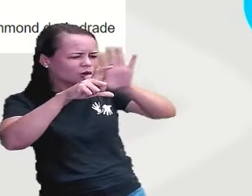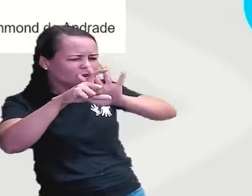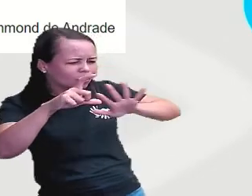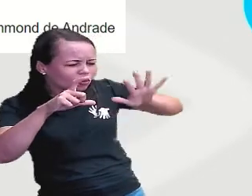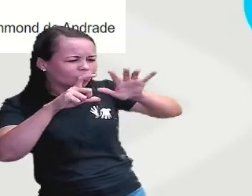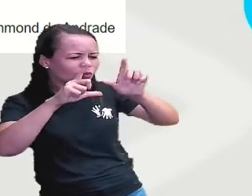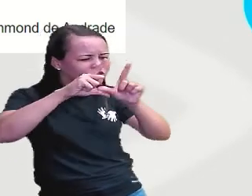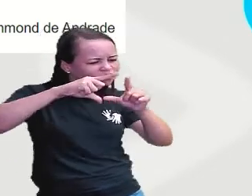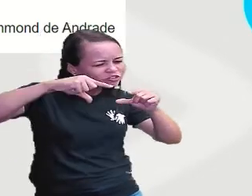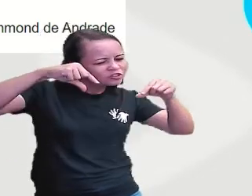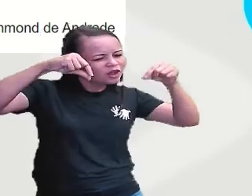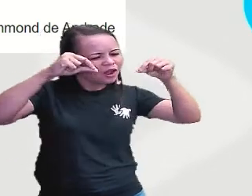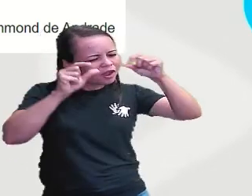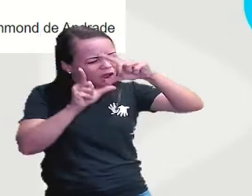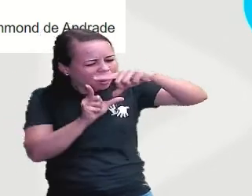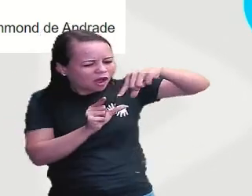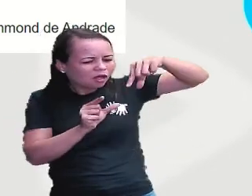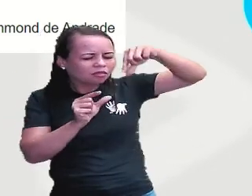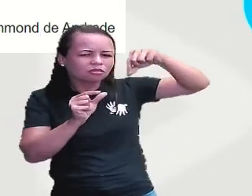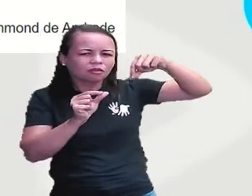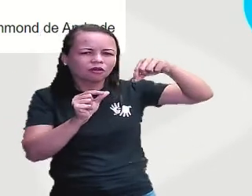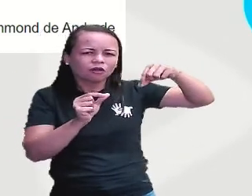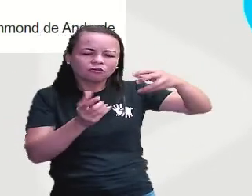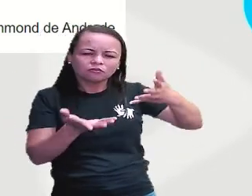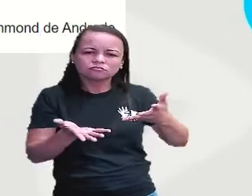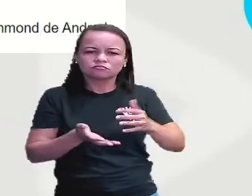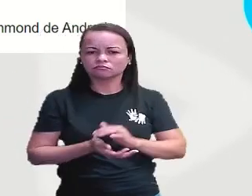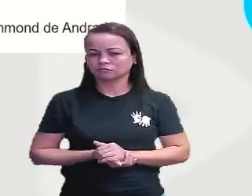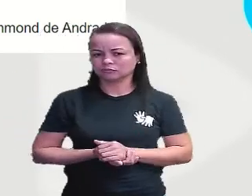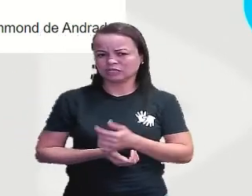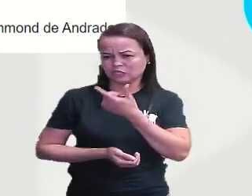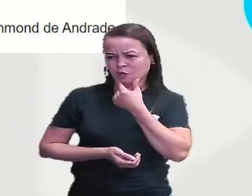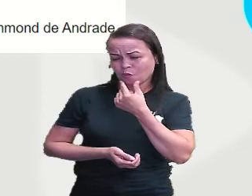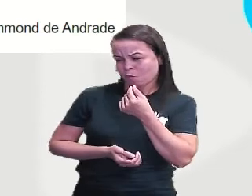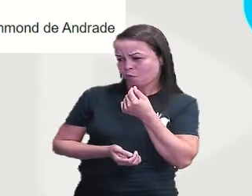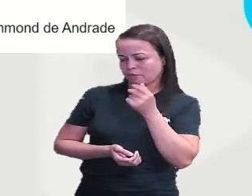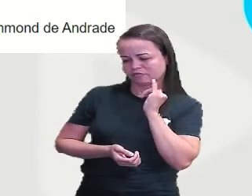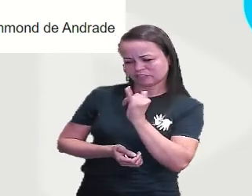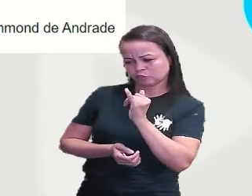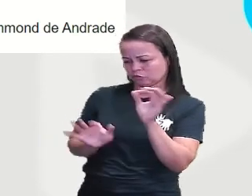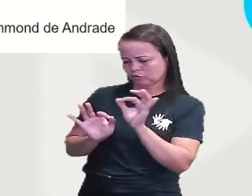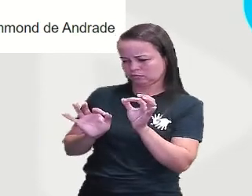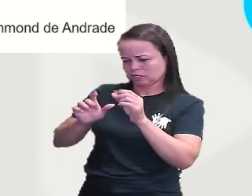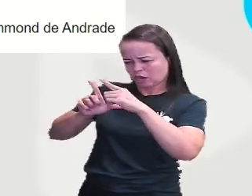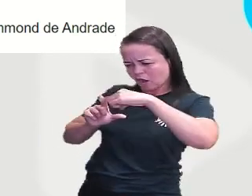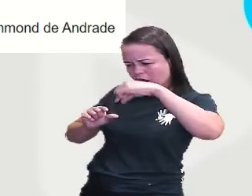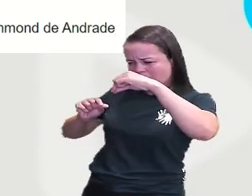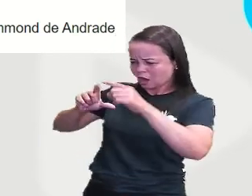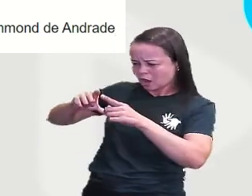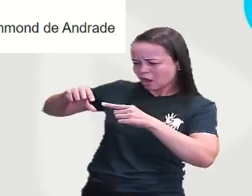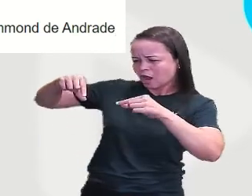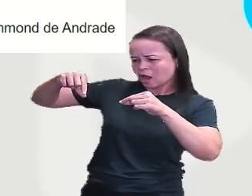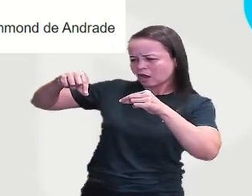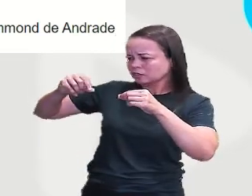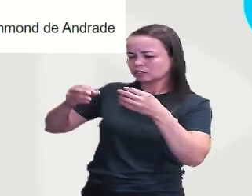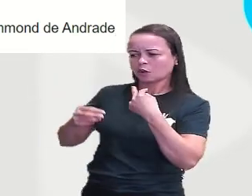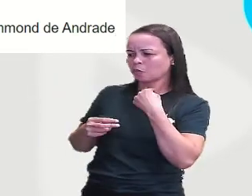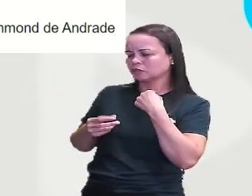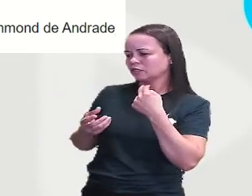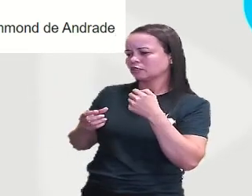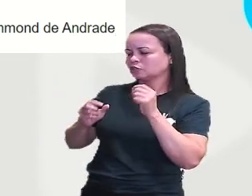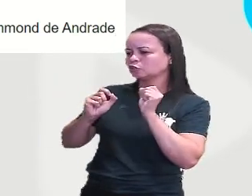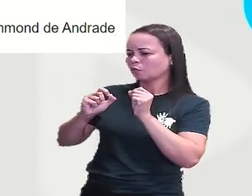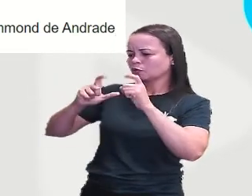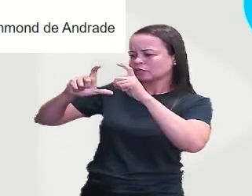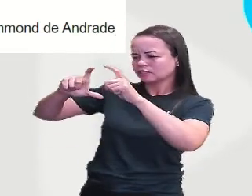ou nova? Ao que o rapaz disse que minguante não podia ser, nem crescente, nem nova, só podia ser lua cheia,